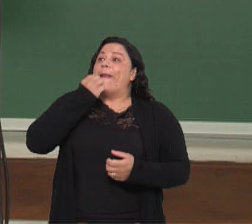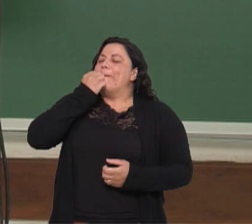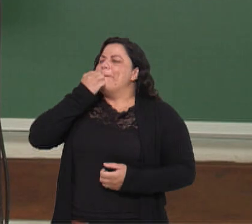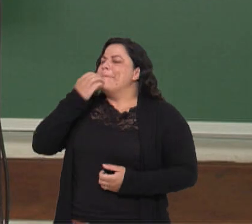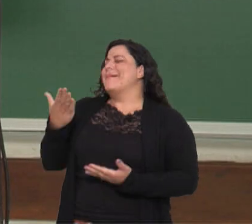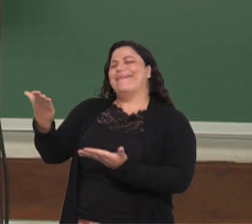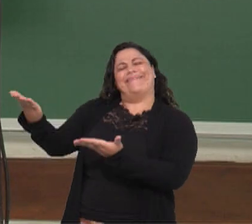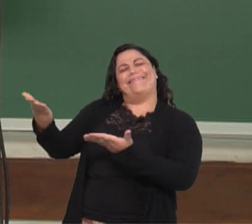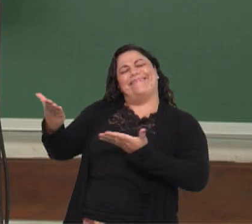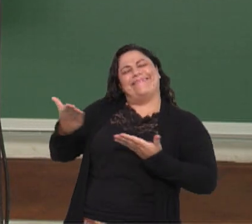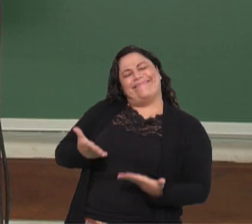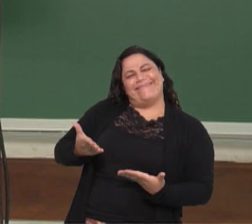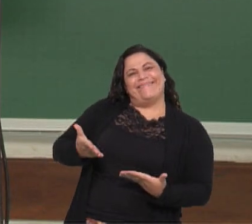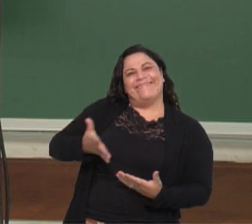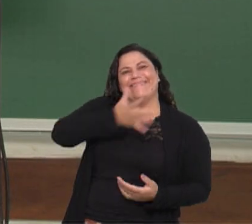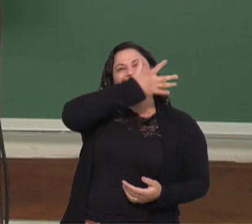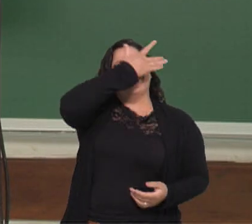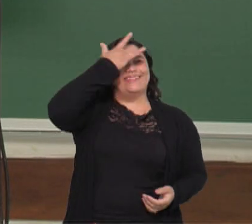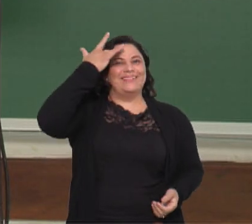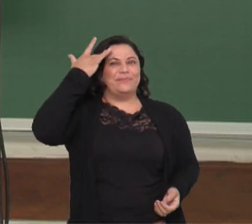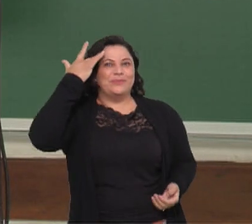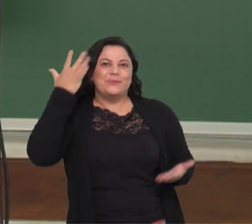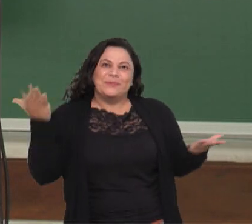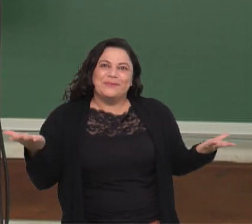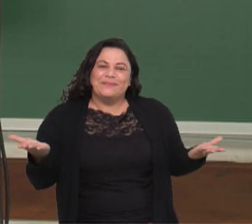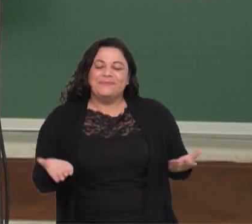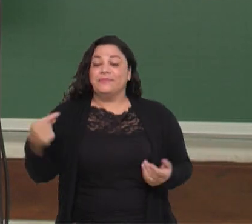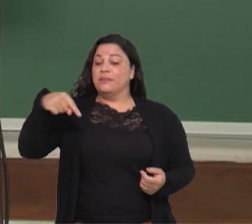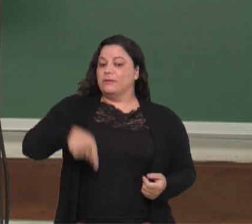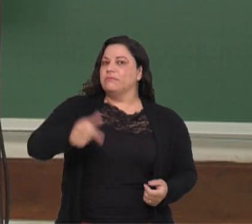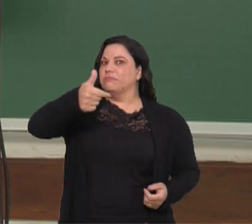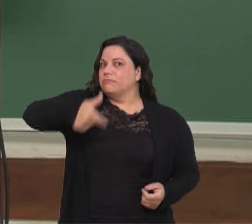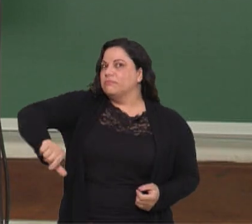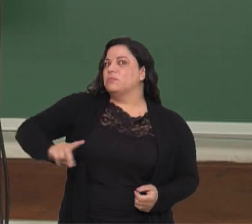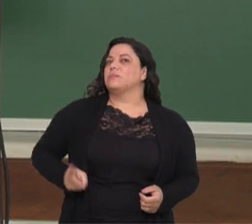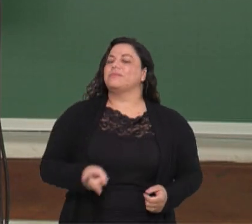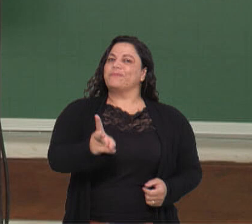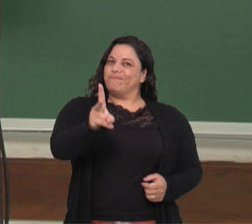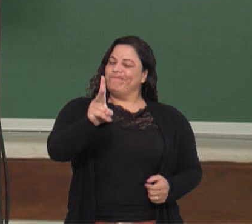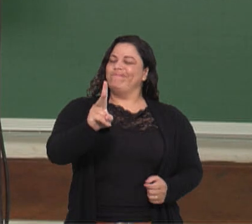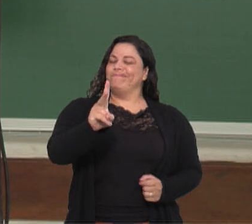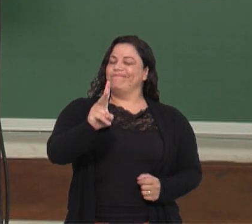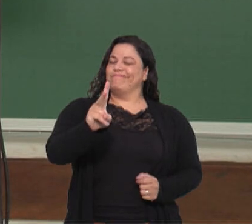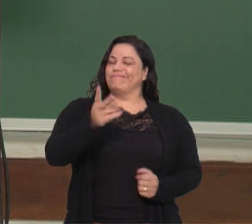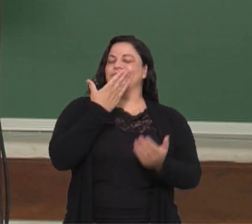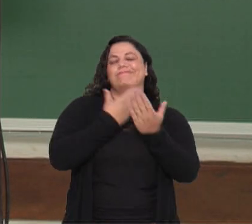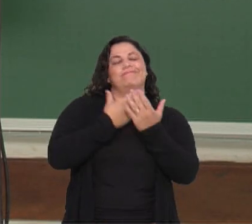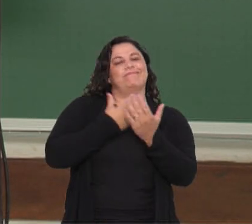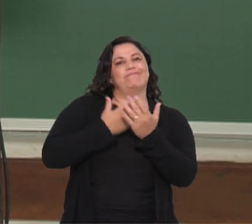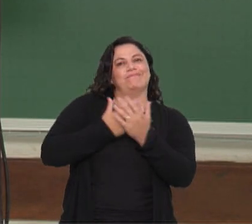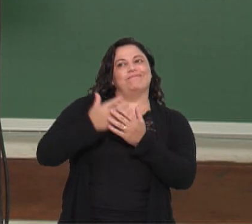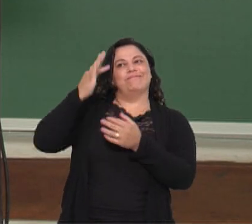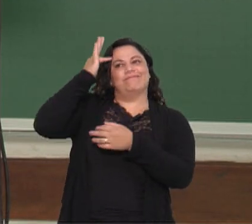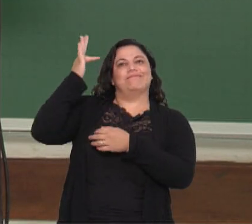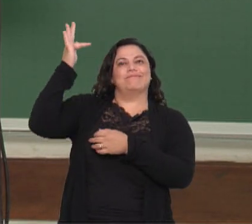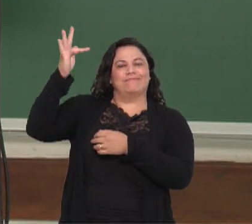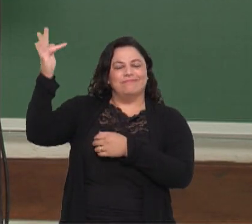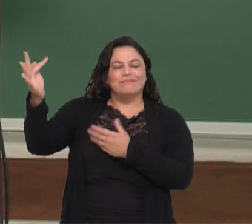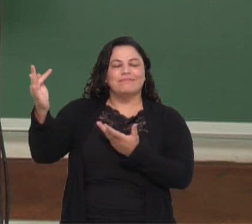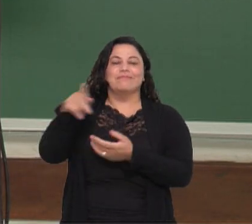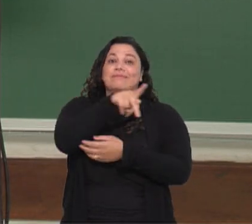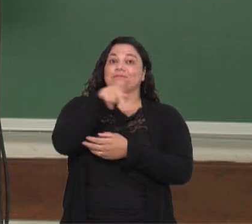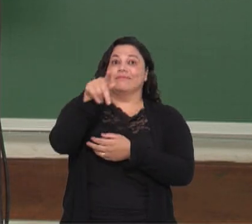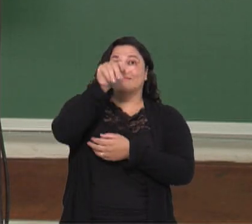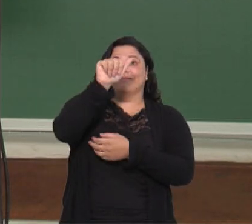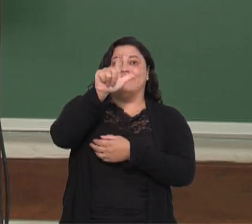Bem-vindos, pessoas! Estamos aqui de novo para dar continuidade às nossas aulas de filosofia, né? Lembrando que sou o professor Alexandre,